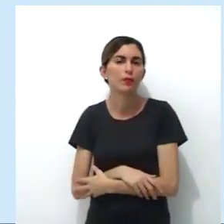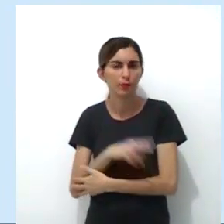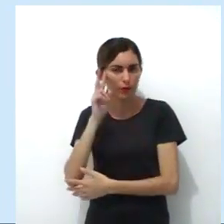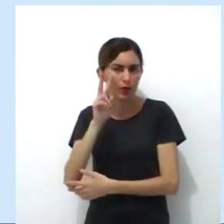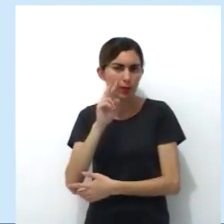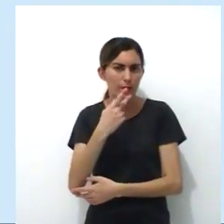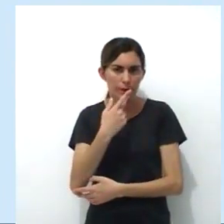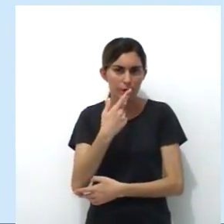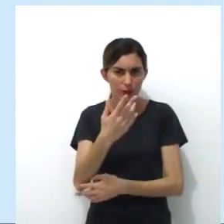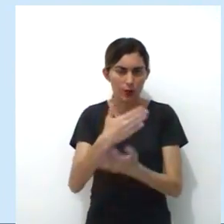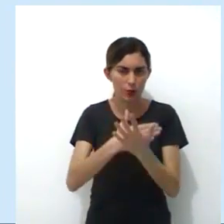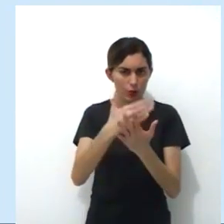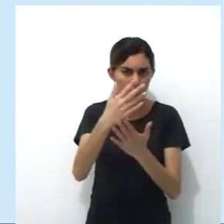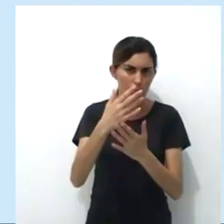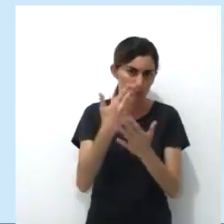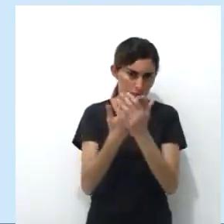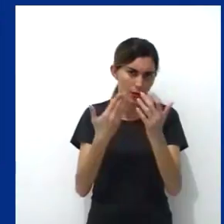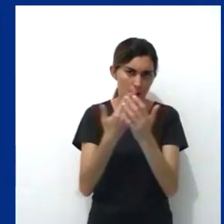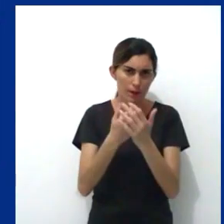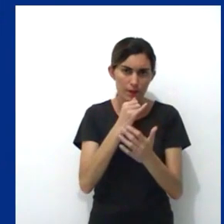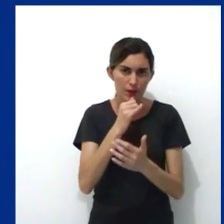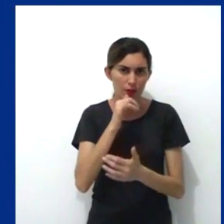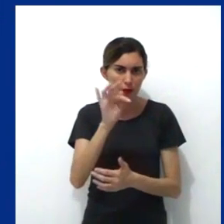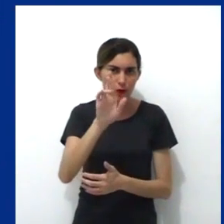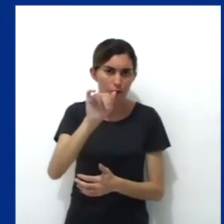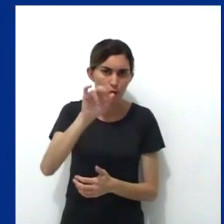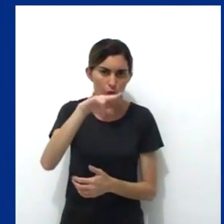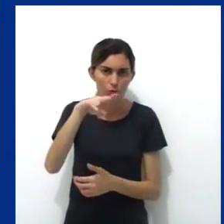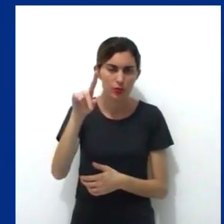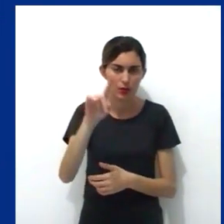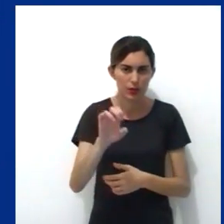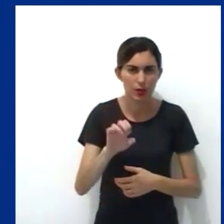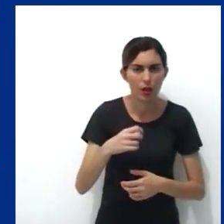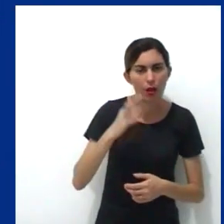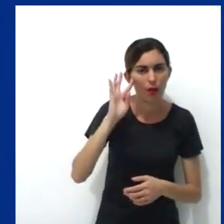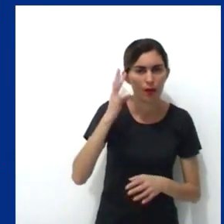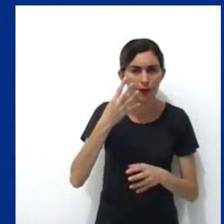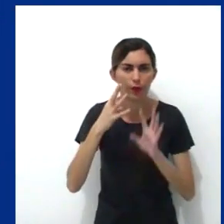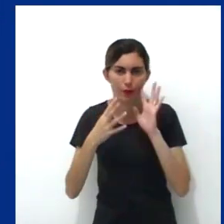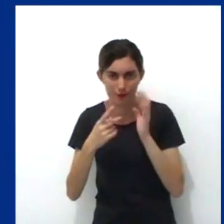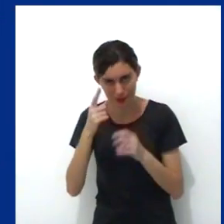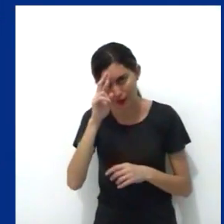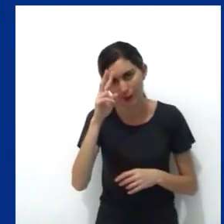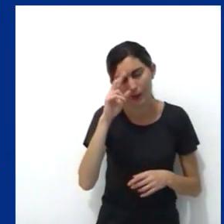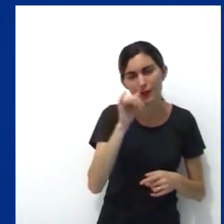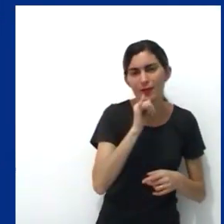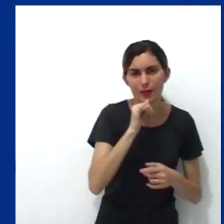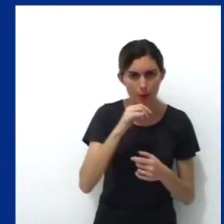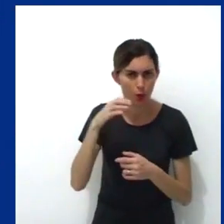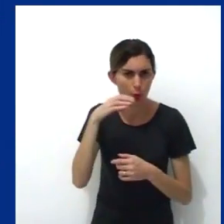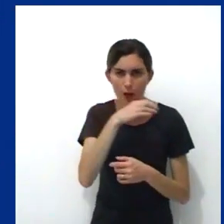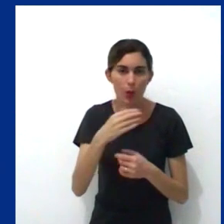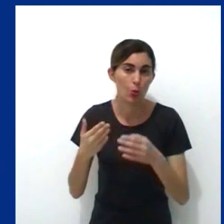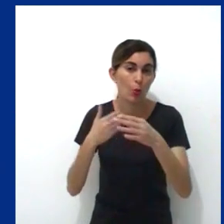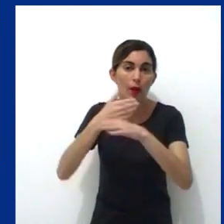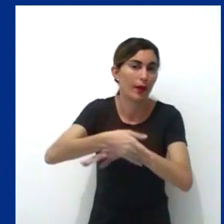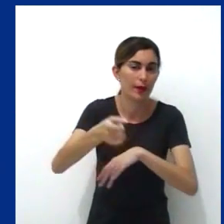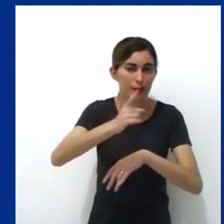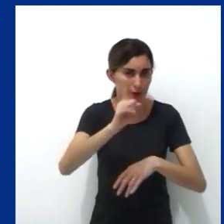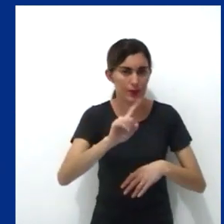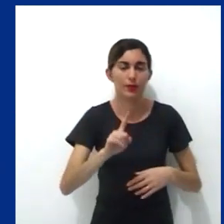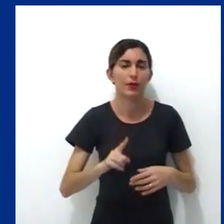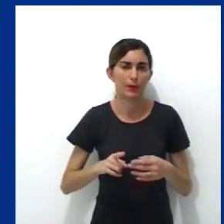o ambiente. E letra E, bloquear o vento que sopra trazendo frio. Então, nessa alternativa,